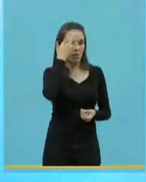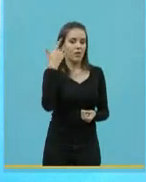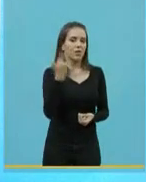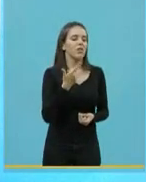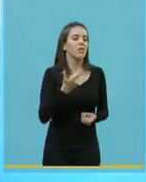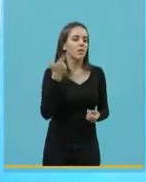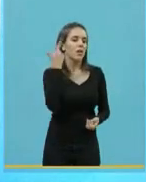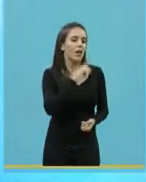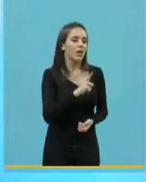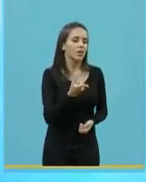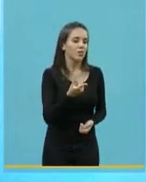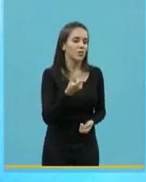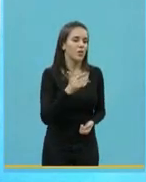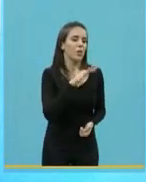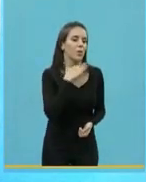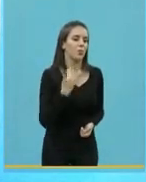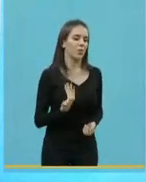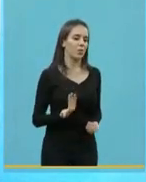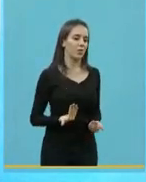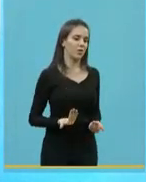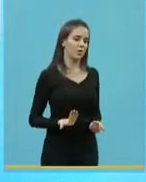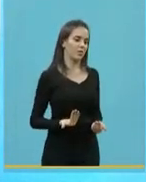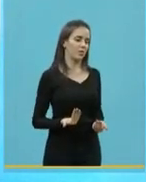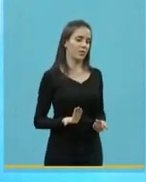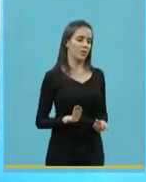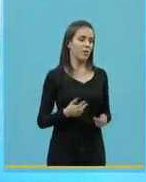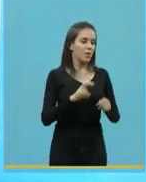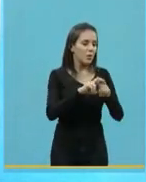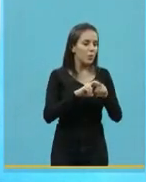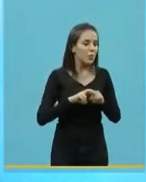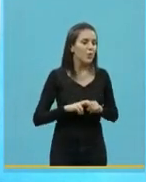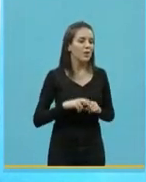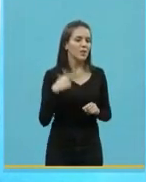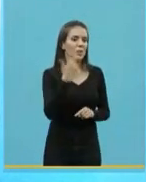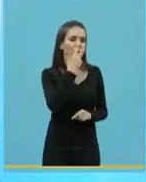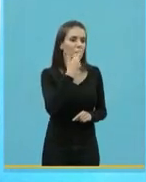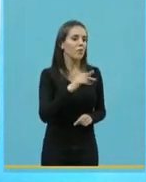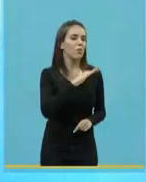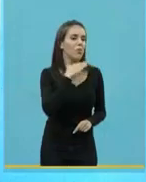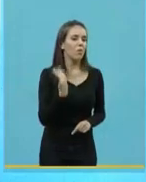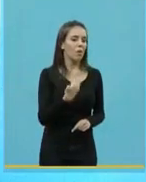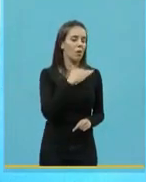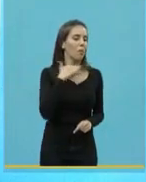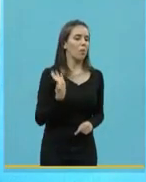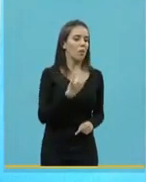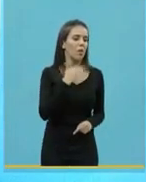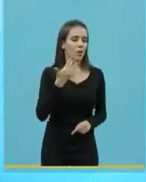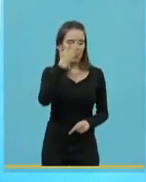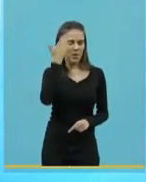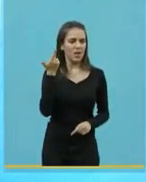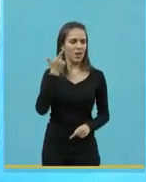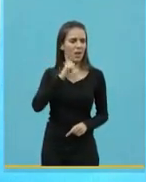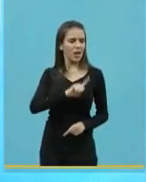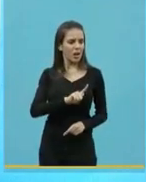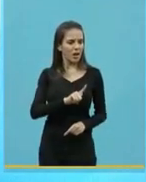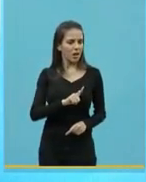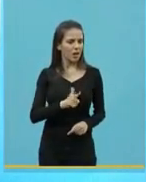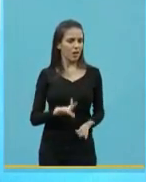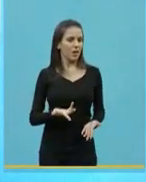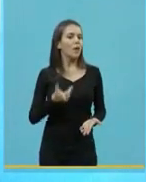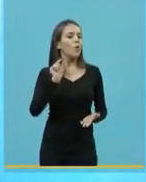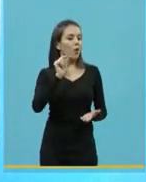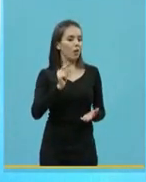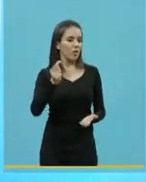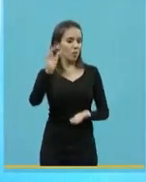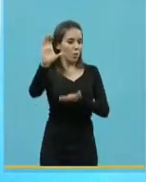mortes esse é um ponto importante a a indústria da morte aqueles que ganham com isso a indústria de armas